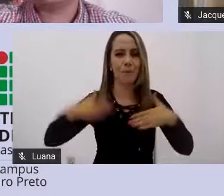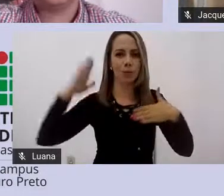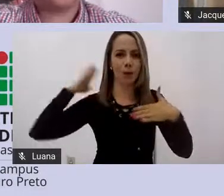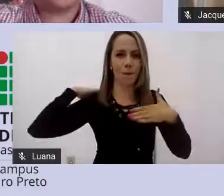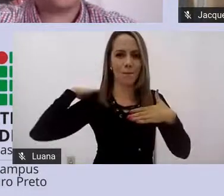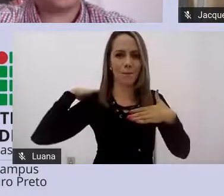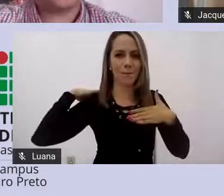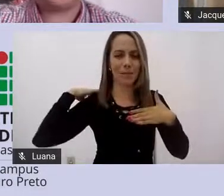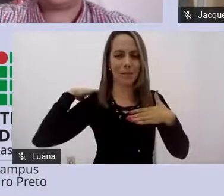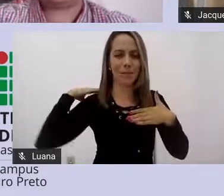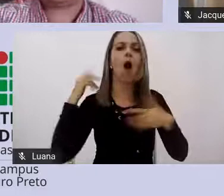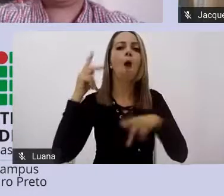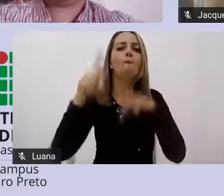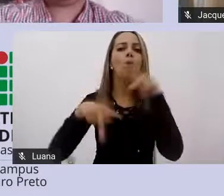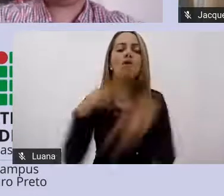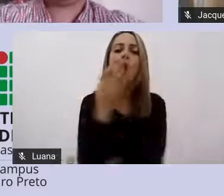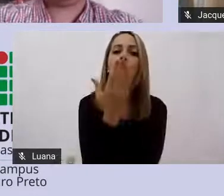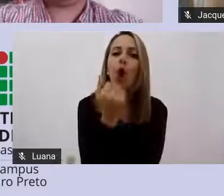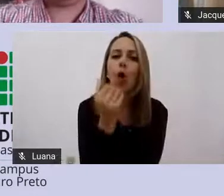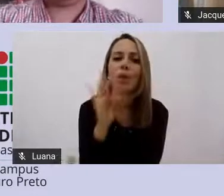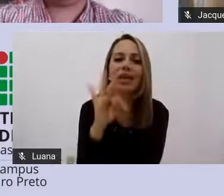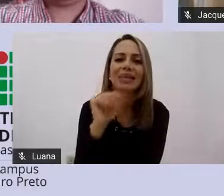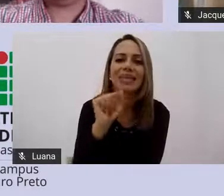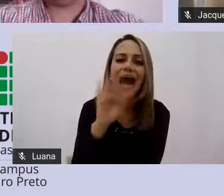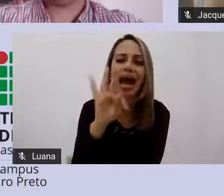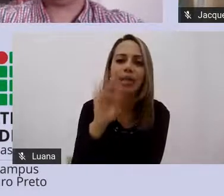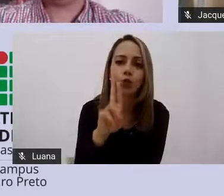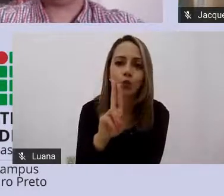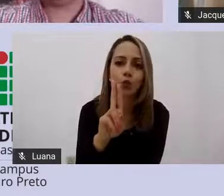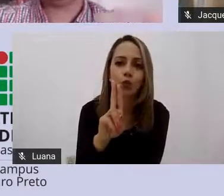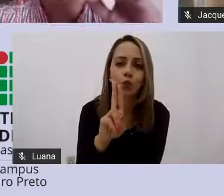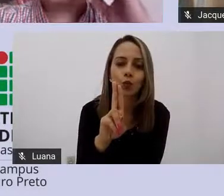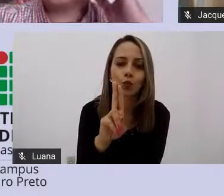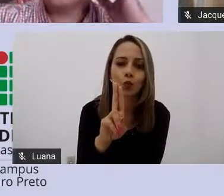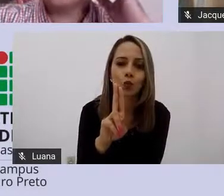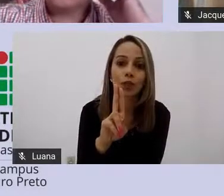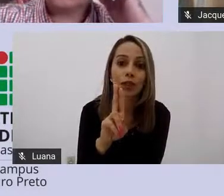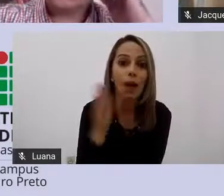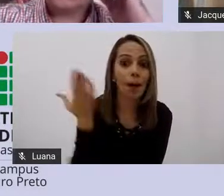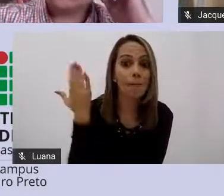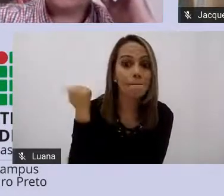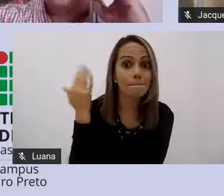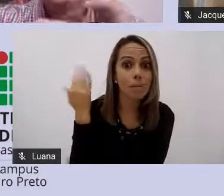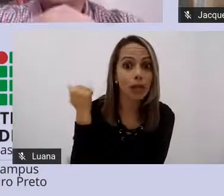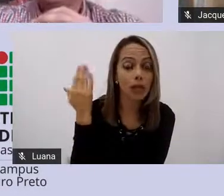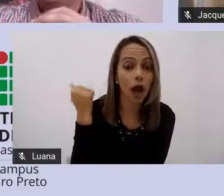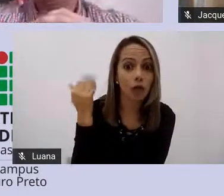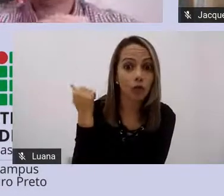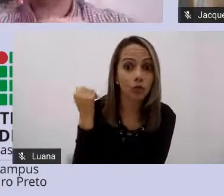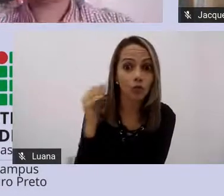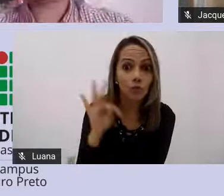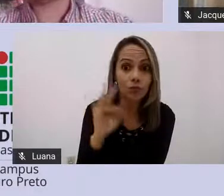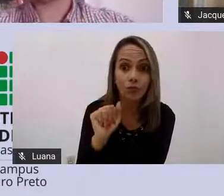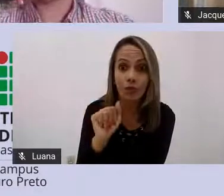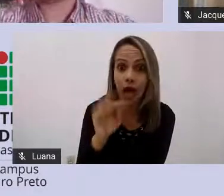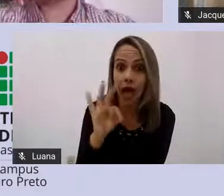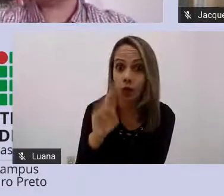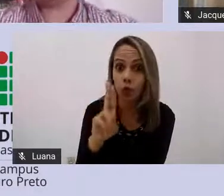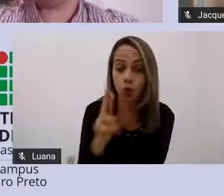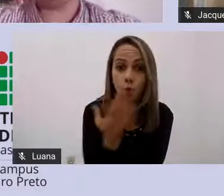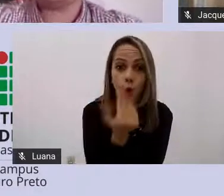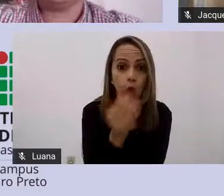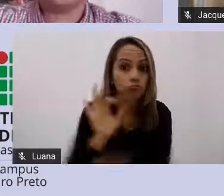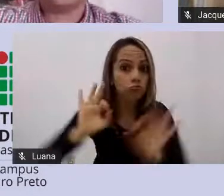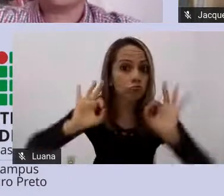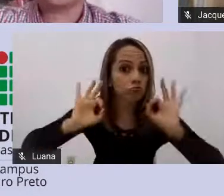Tatu era um dos alimentos considerados como um dos mais finos no Brasil holandês. O livro do Zacharia Wagner, ele fala